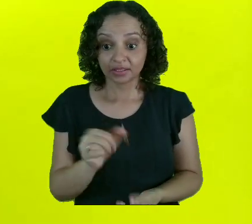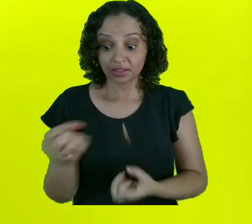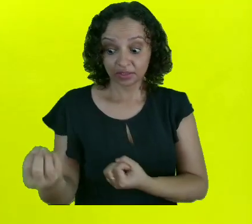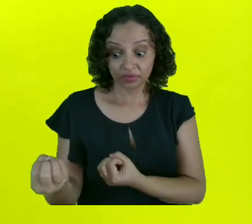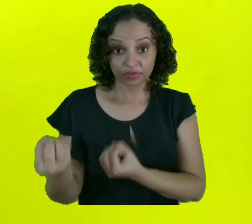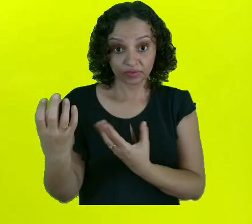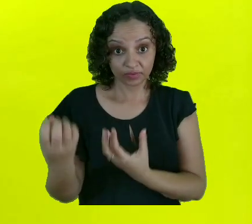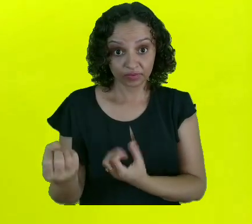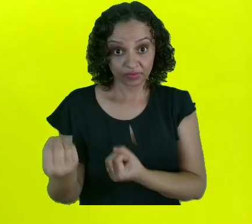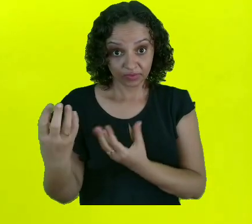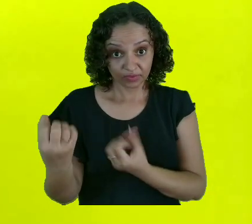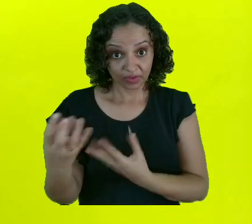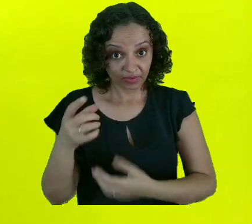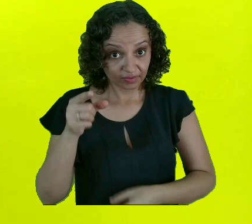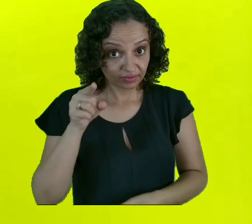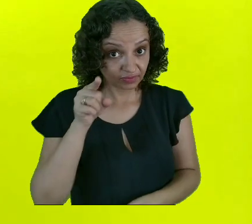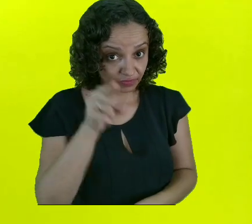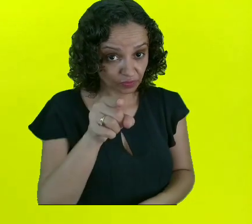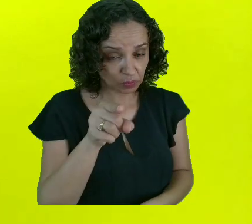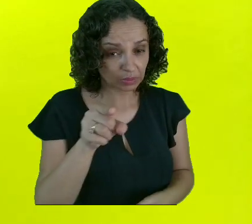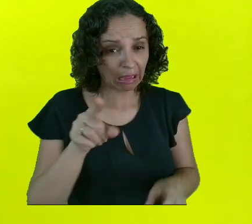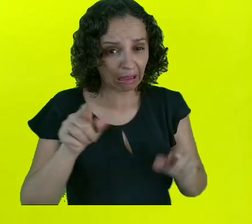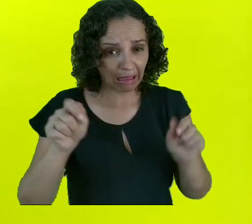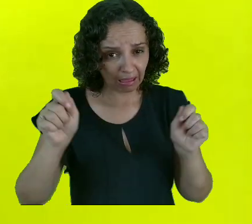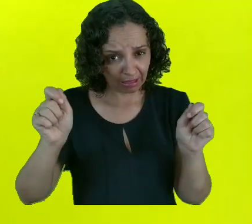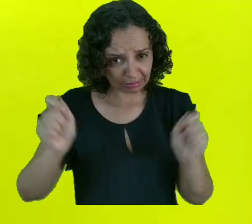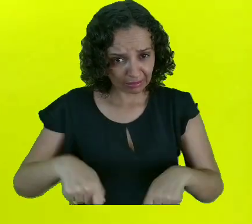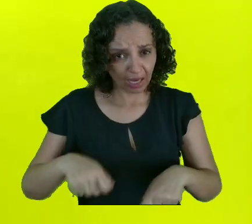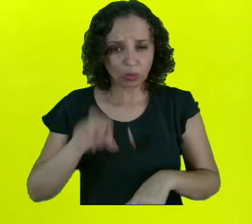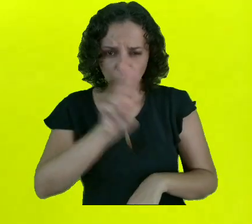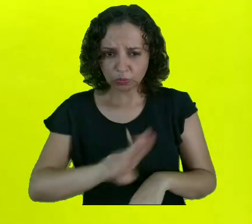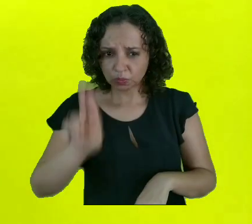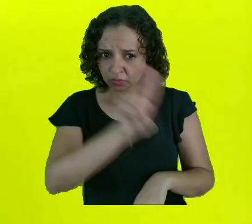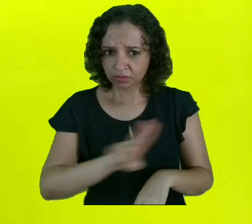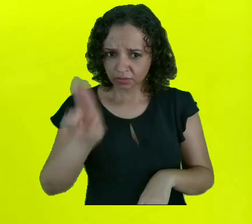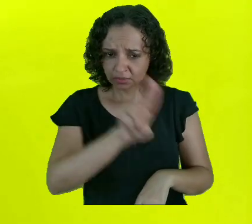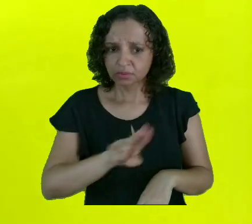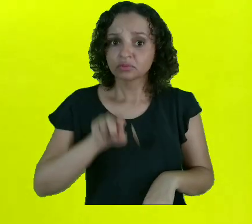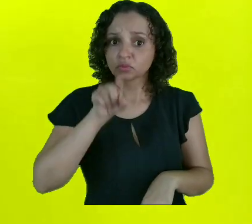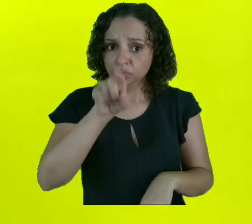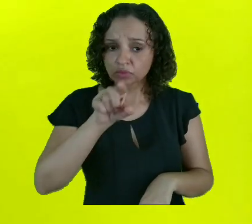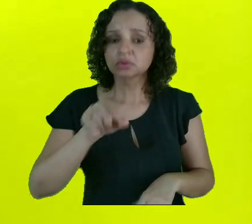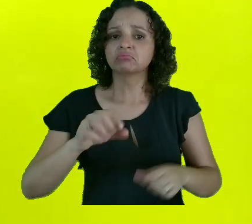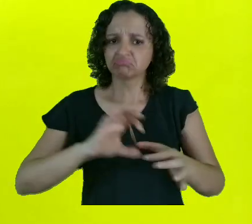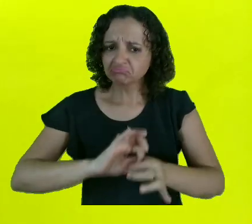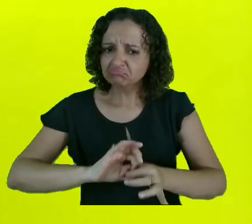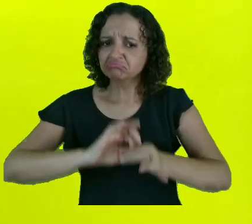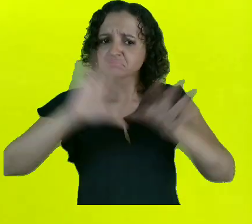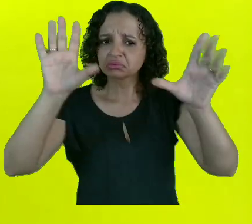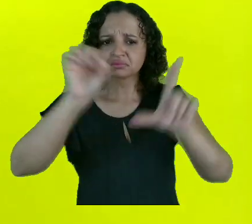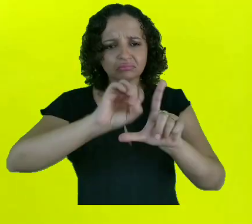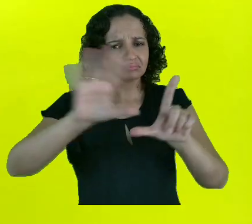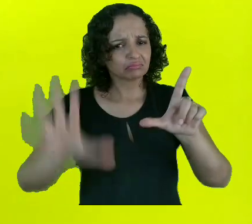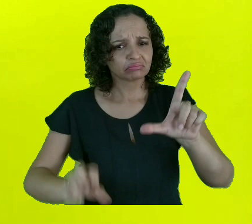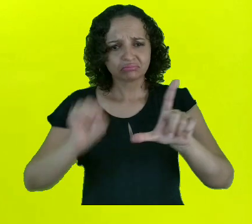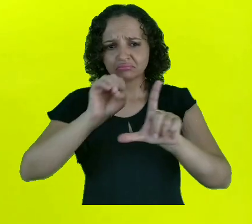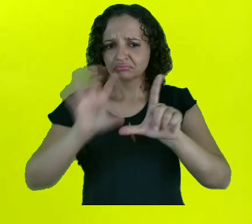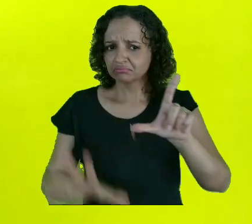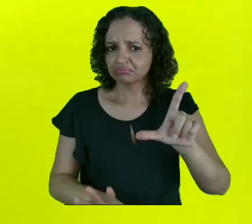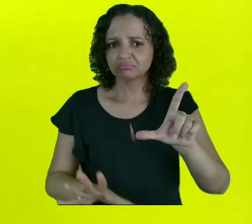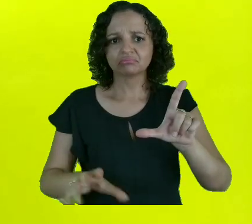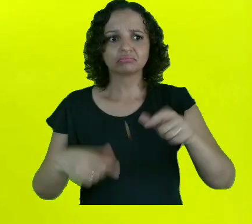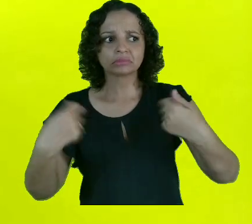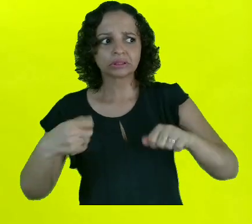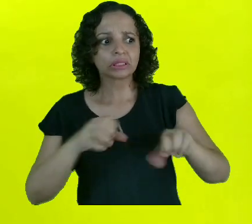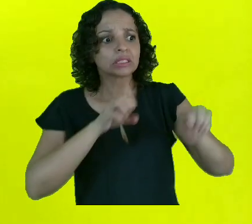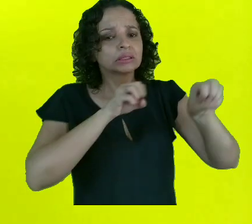informação que eu estou trazendo para você está sendo útil, compartilha com alguém que também tem a necessidade, precisa ensinar